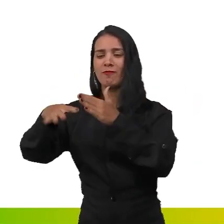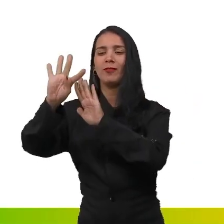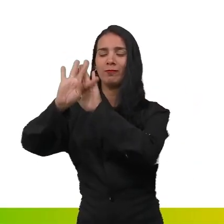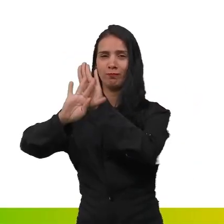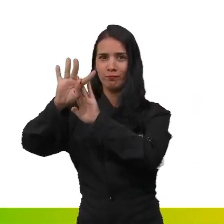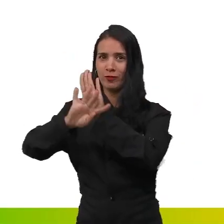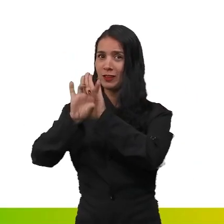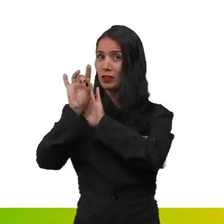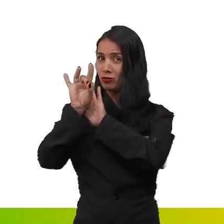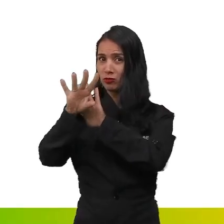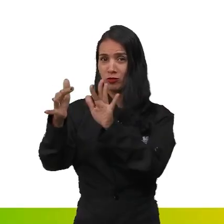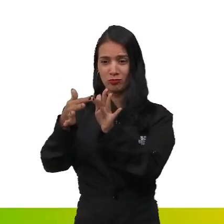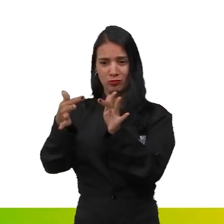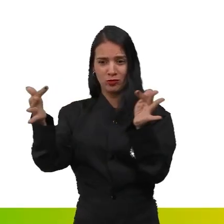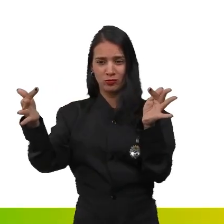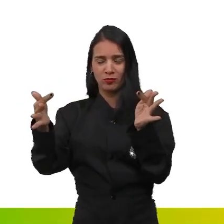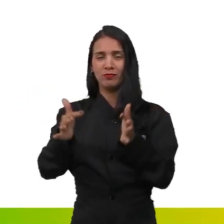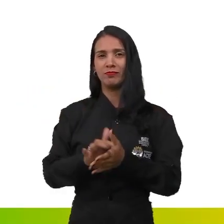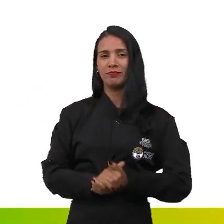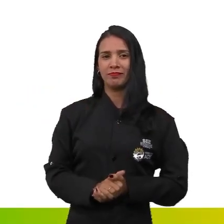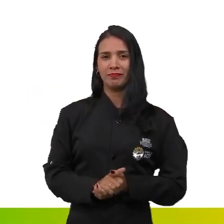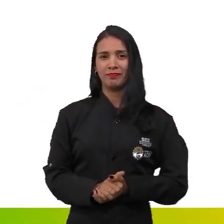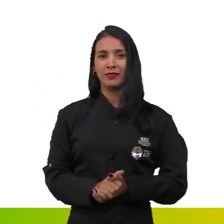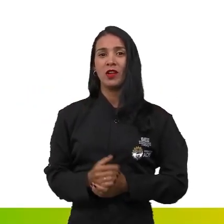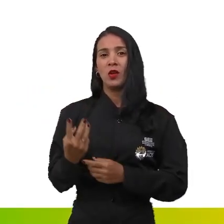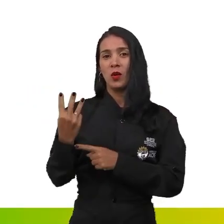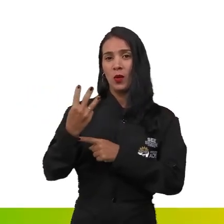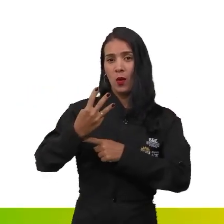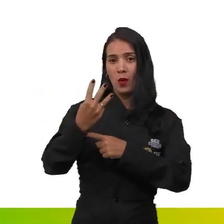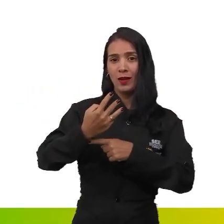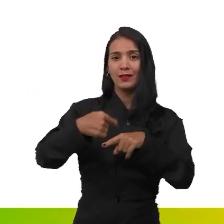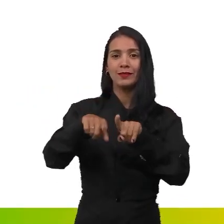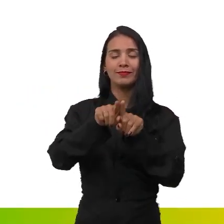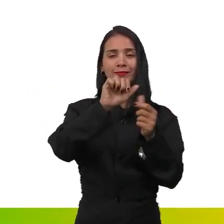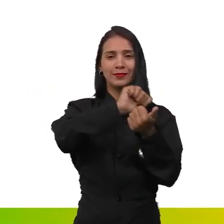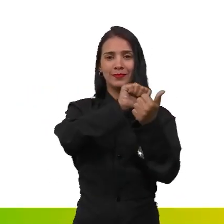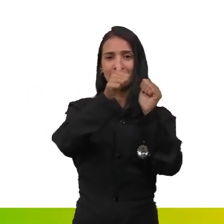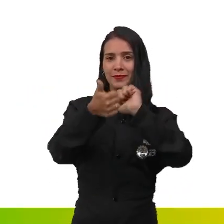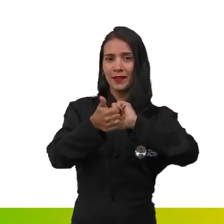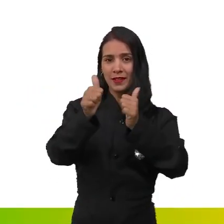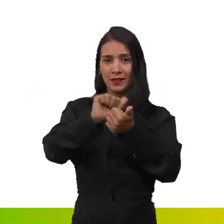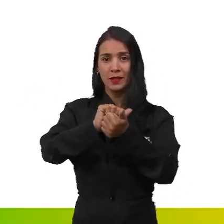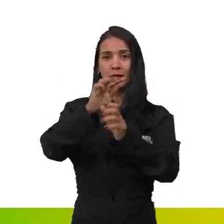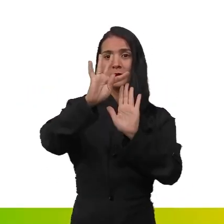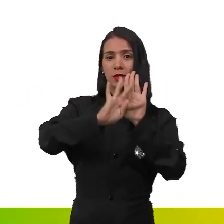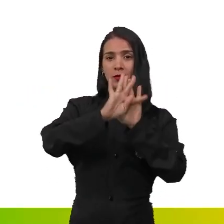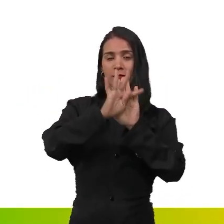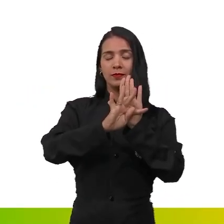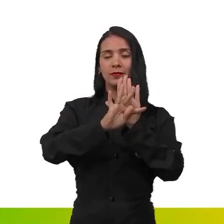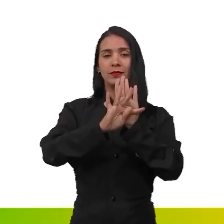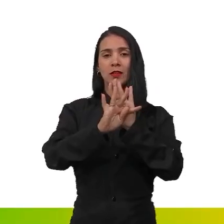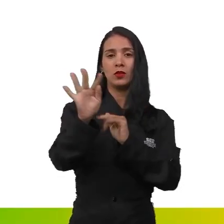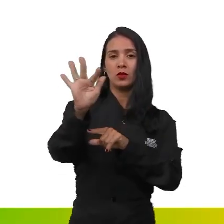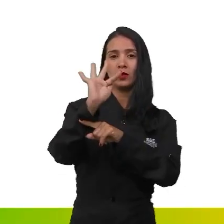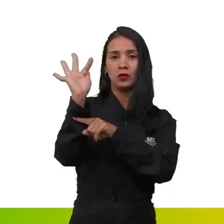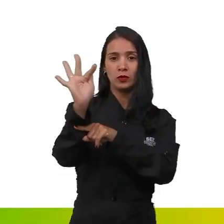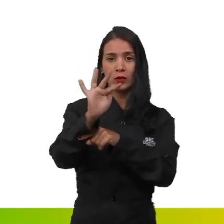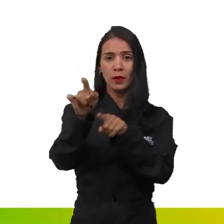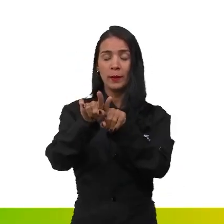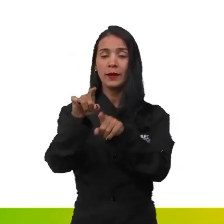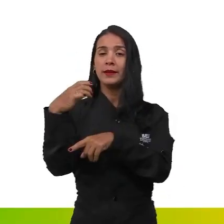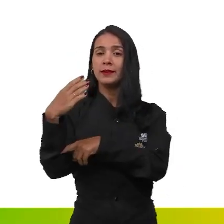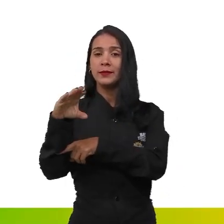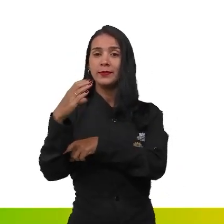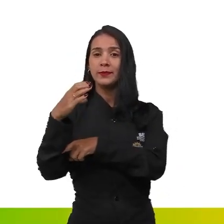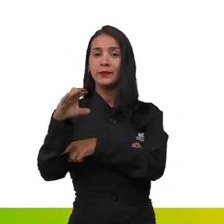aparece aí para vocês é a adequação para textos formais e científicos. Essa adequação aqui,